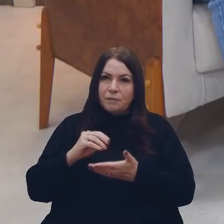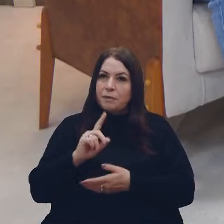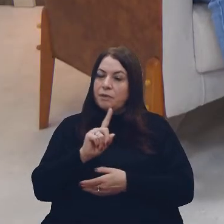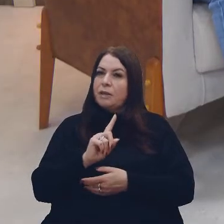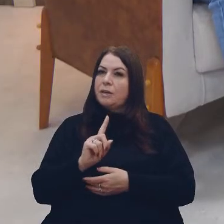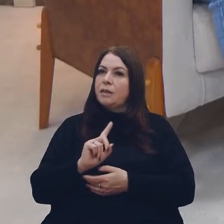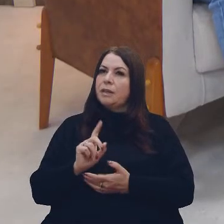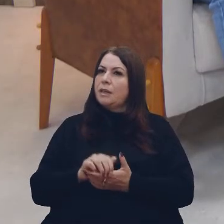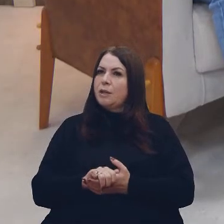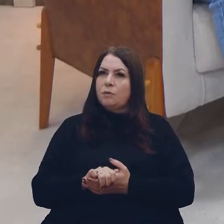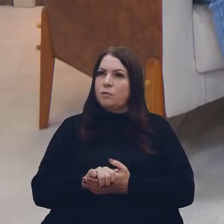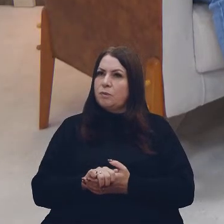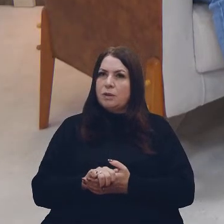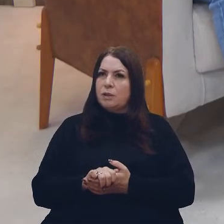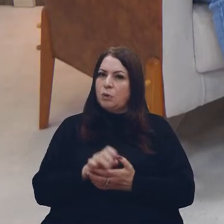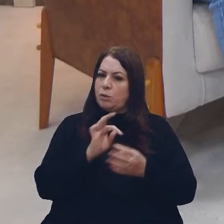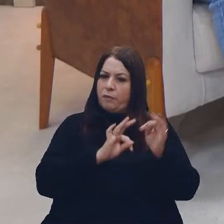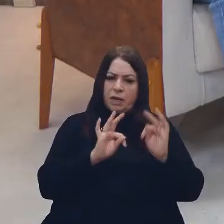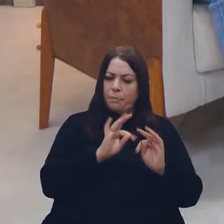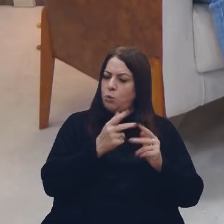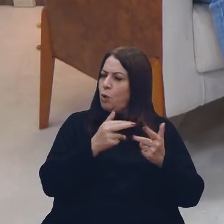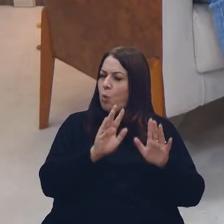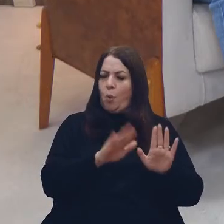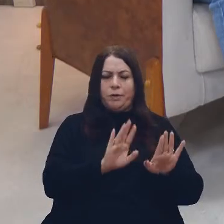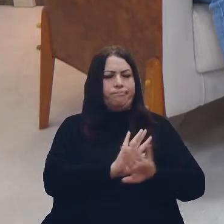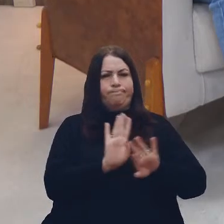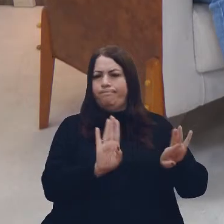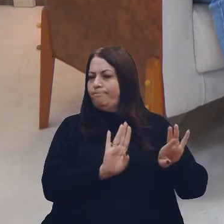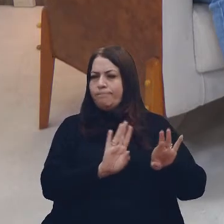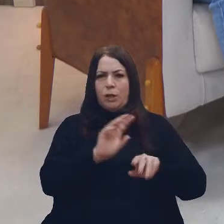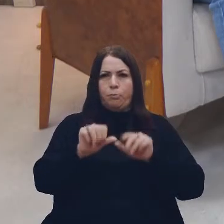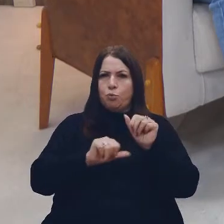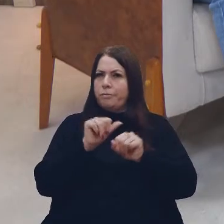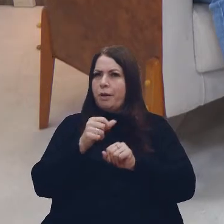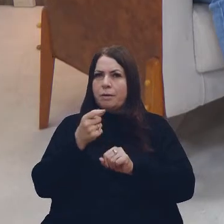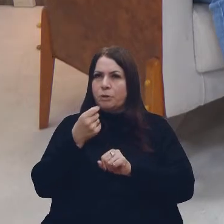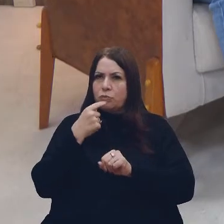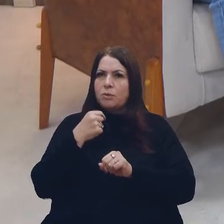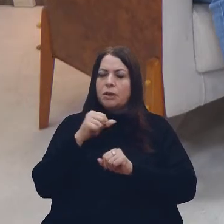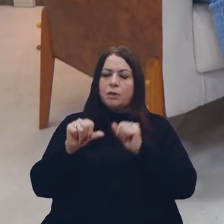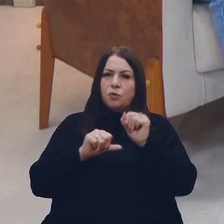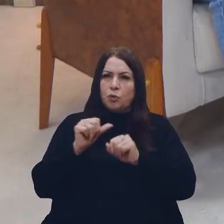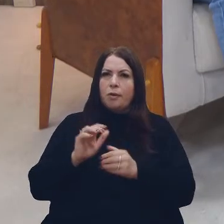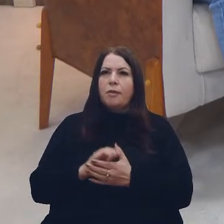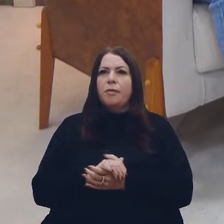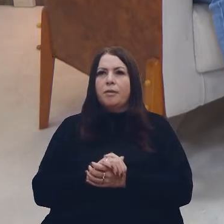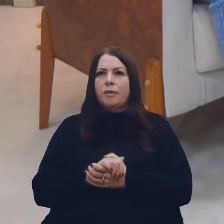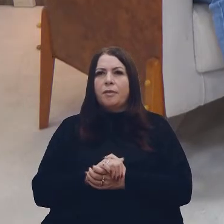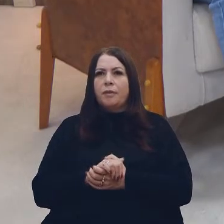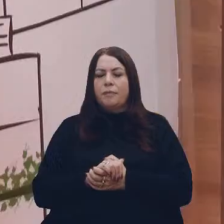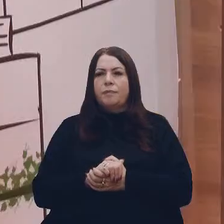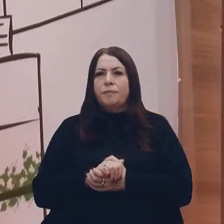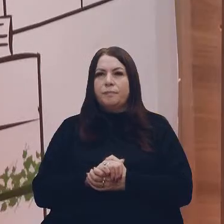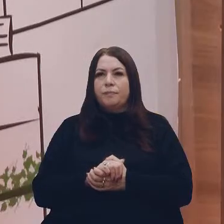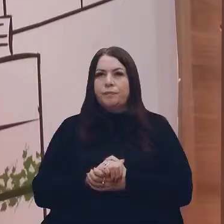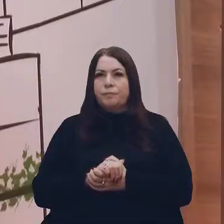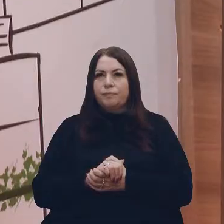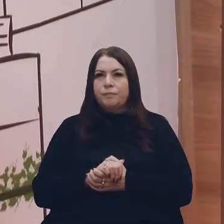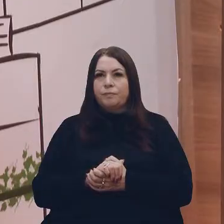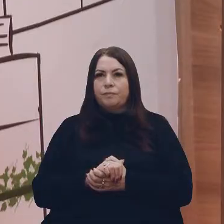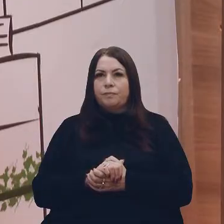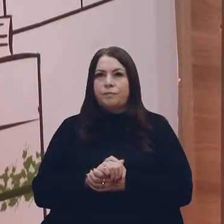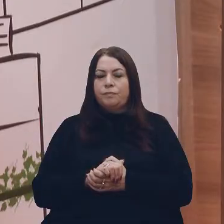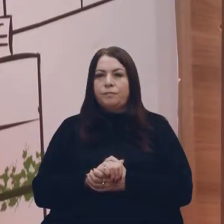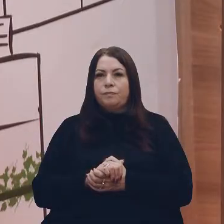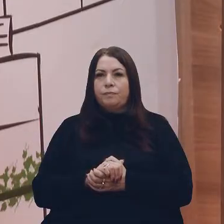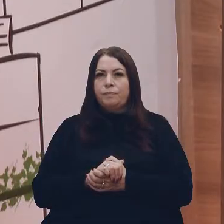disse, não, eu estava te tratando de outra coisa, então nós temos que mudar a medicação, temos que tratar essa